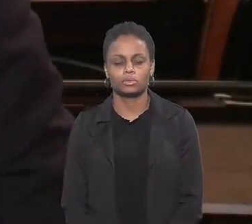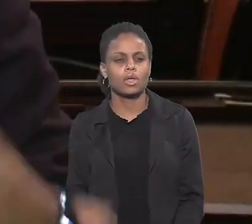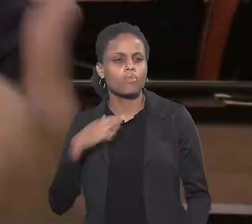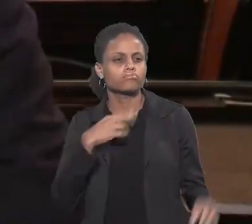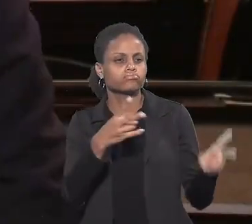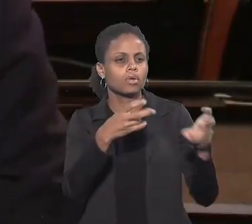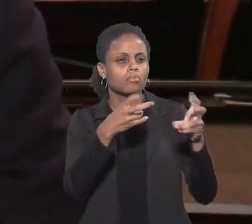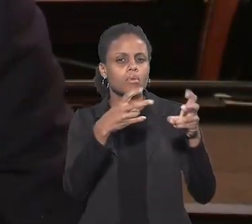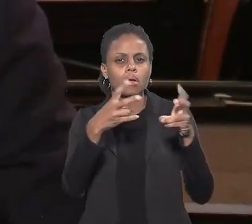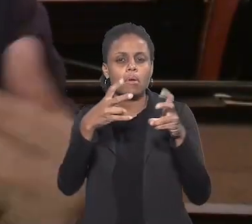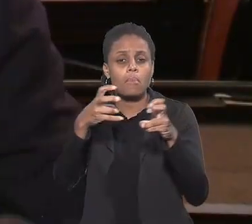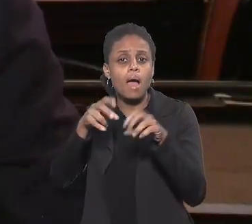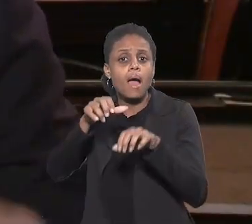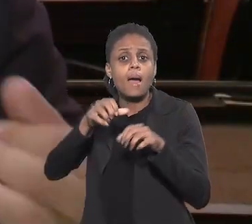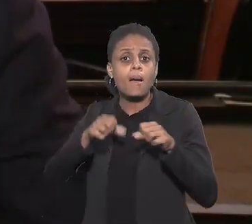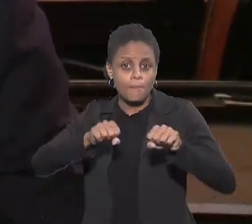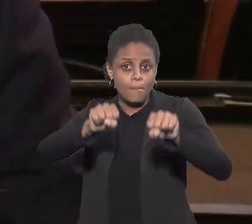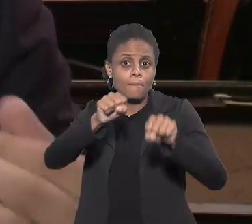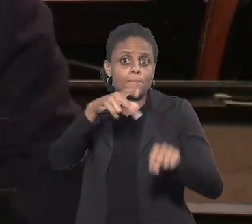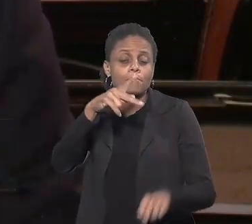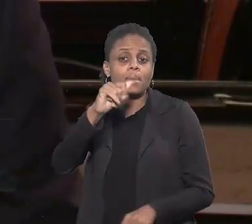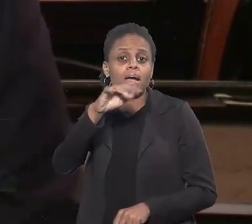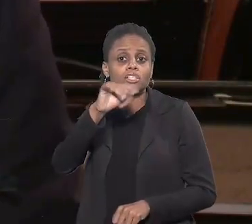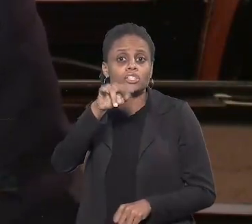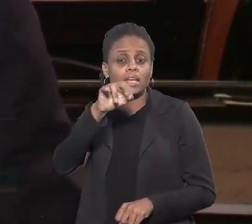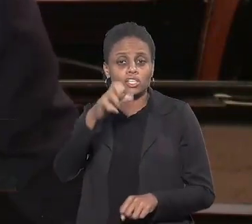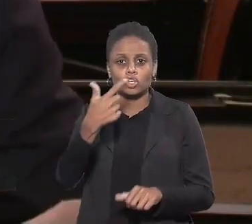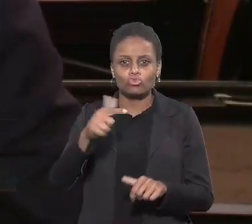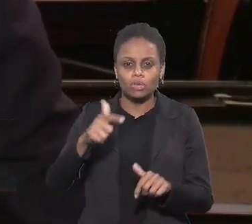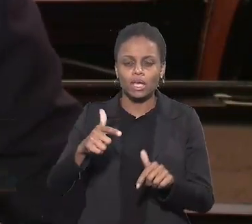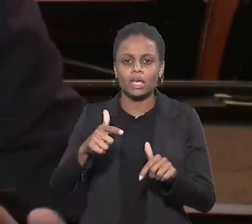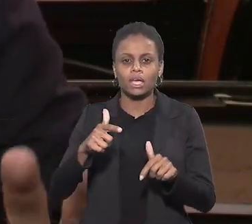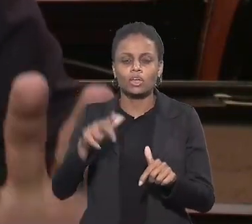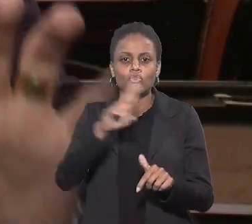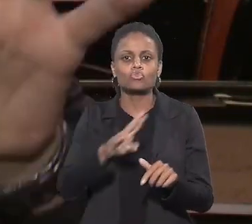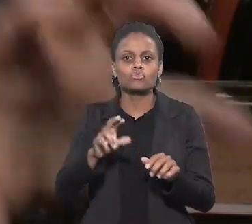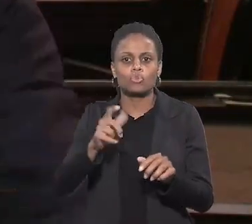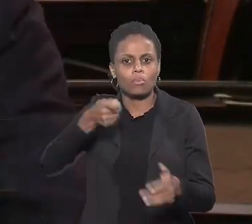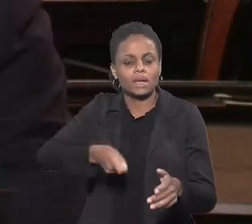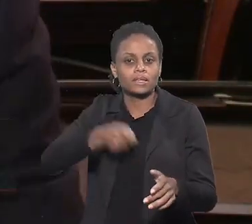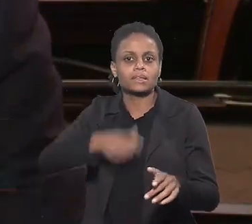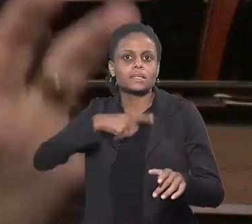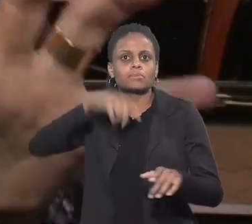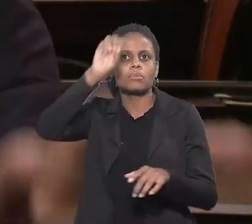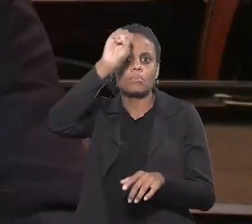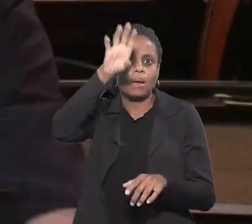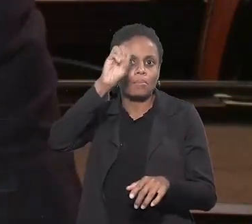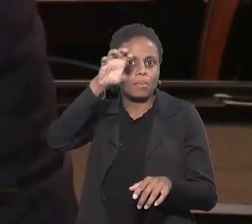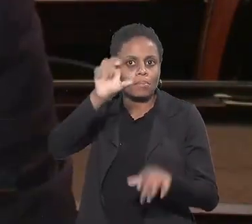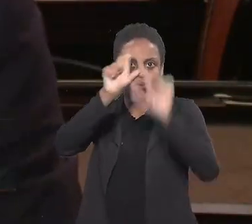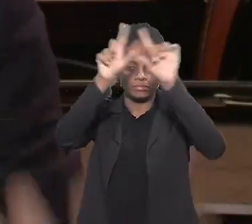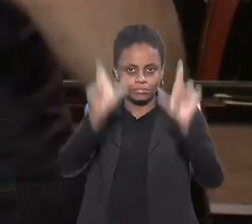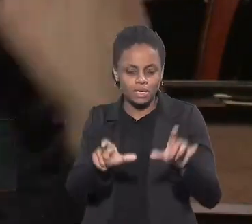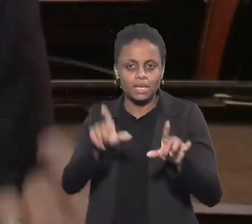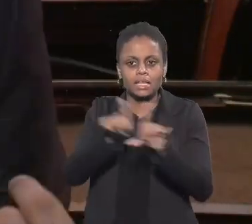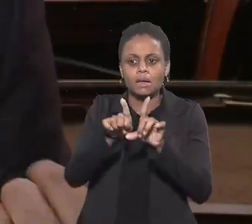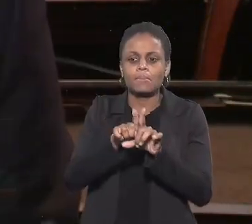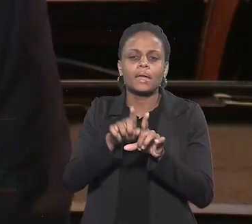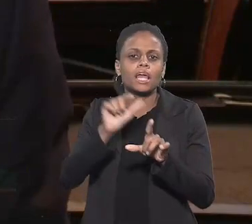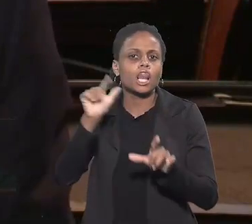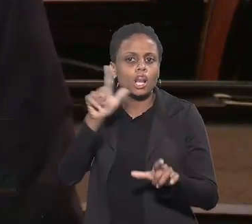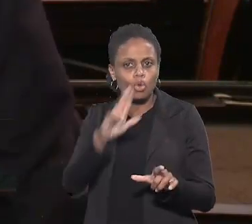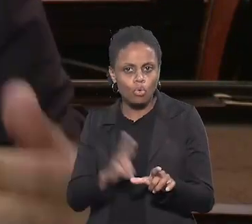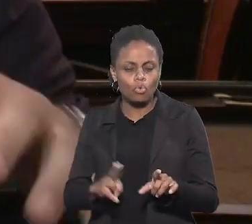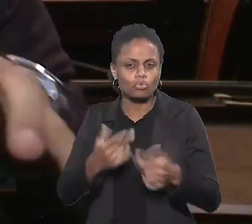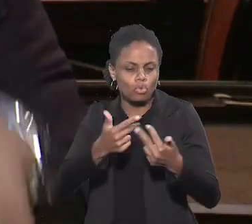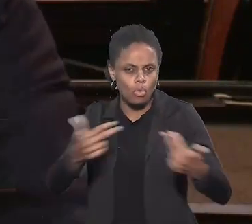notando que os patinetes não têm os equipamentos obrigatórios, como sinalização, o farol, a